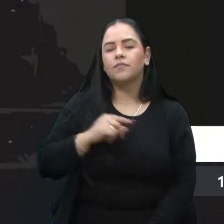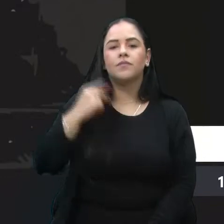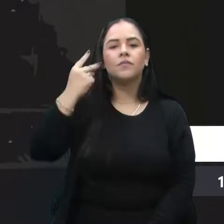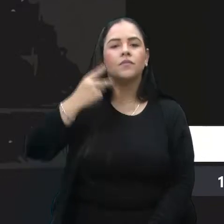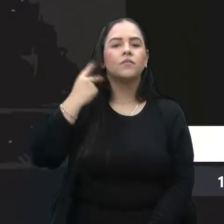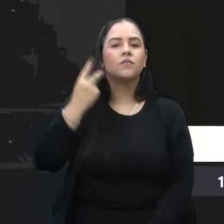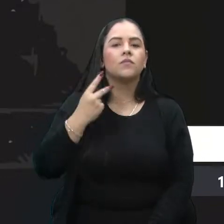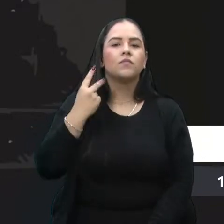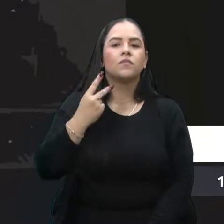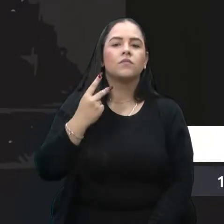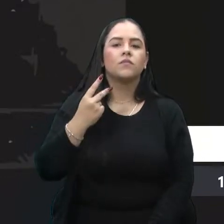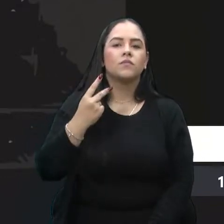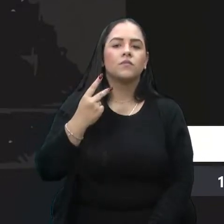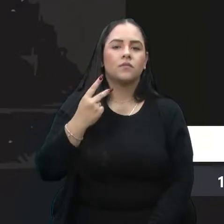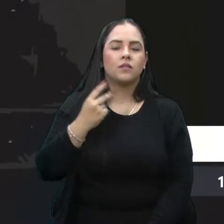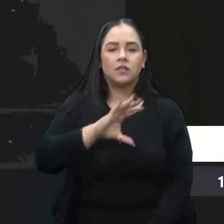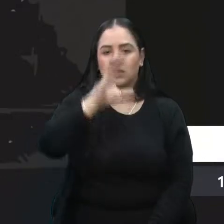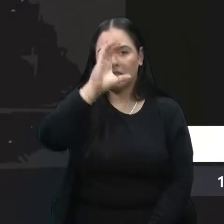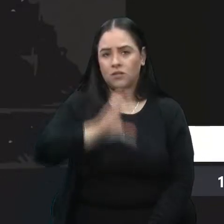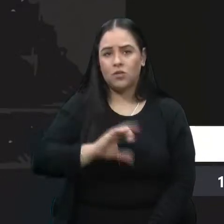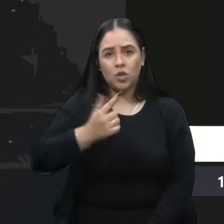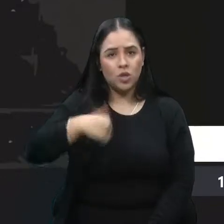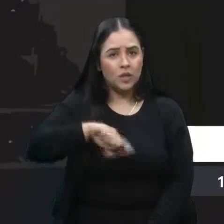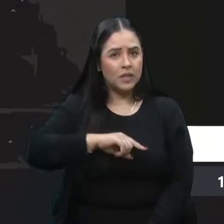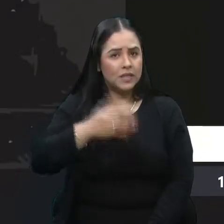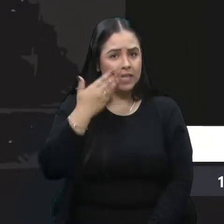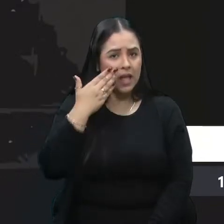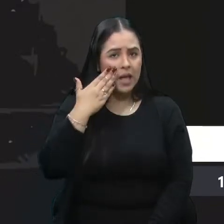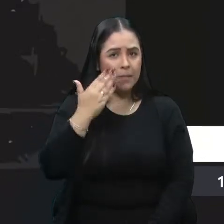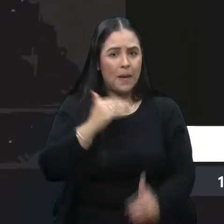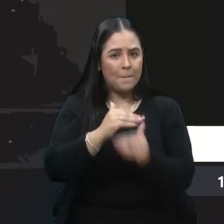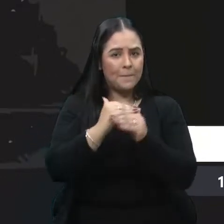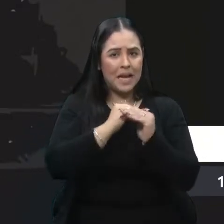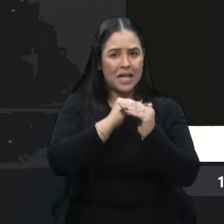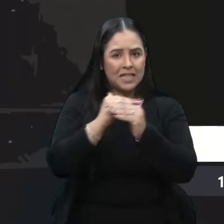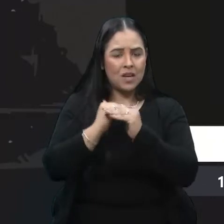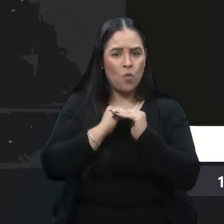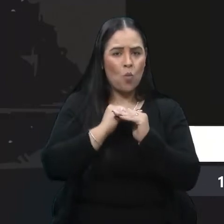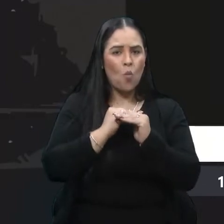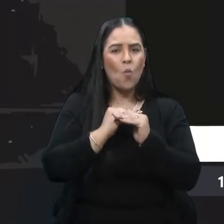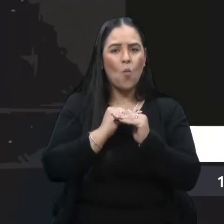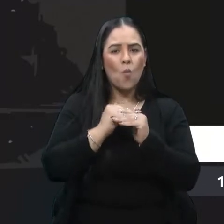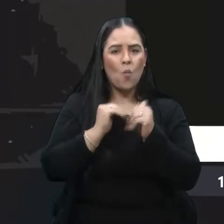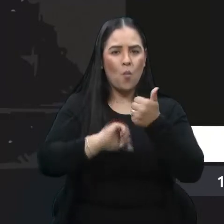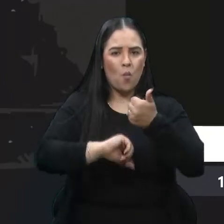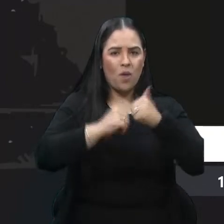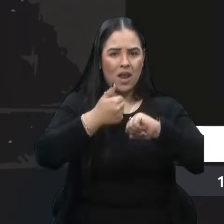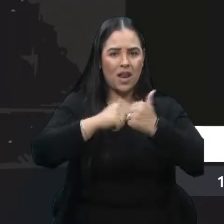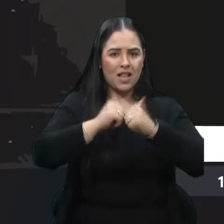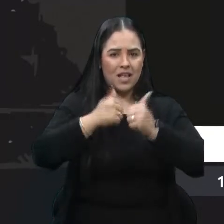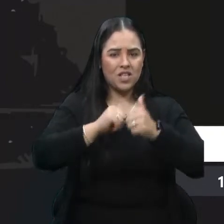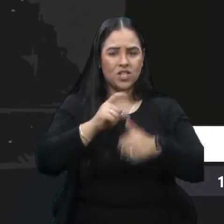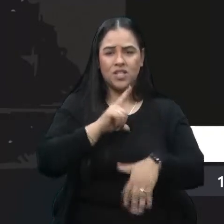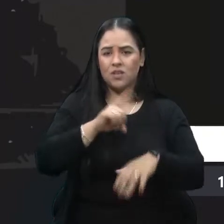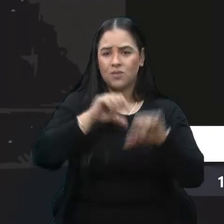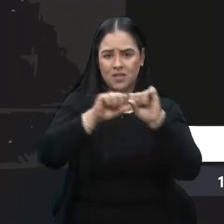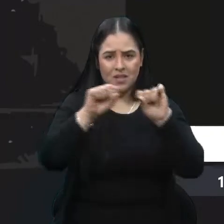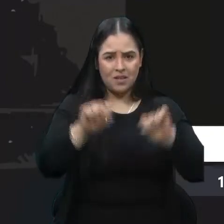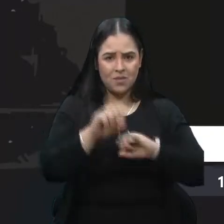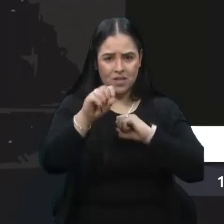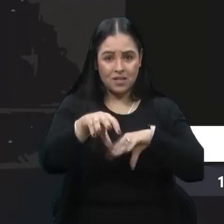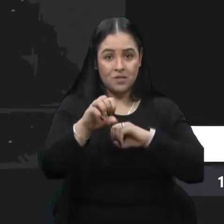vereadores, cidadãos, sabemos do padrão de qualidade que o sistema educacional municipal tem quando a